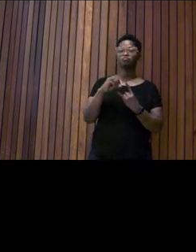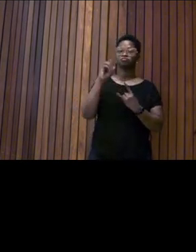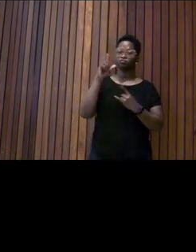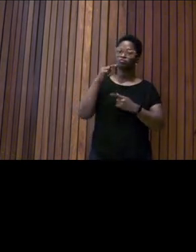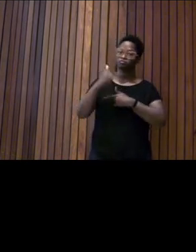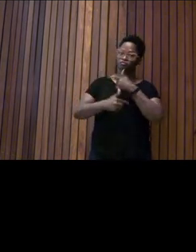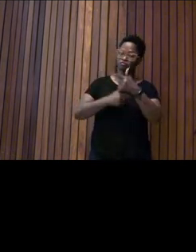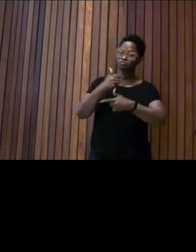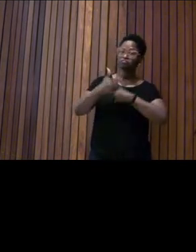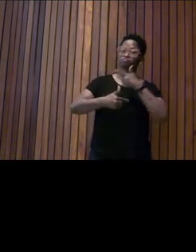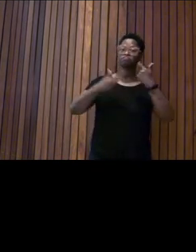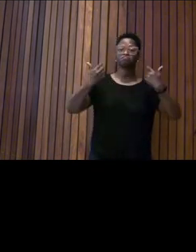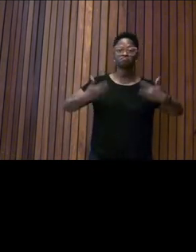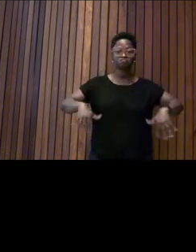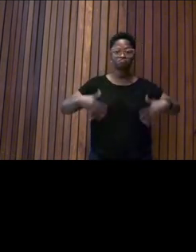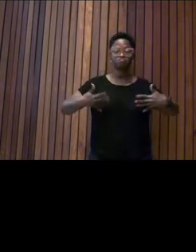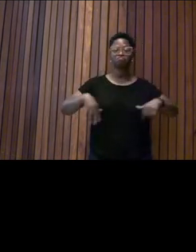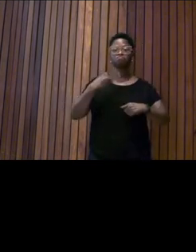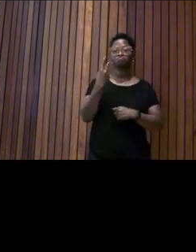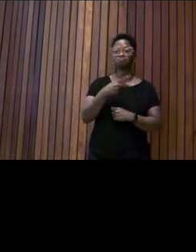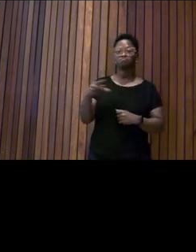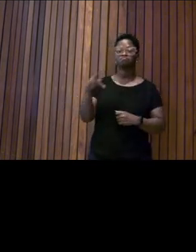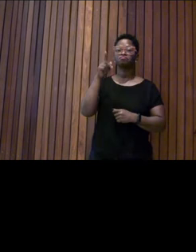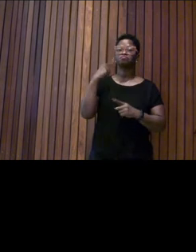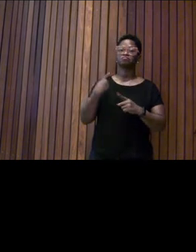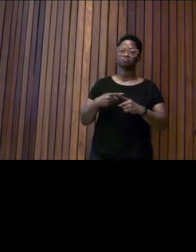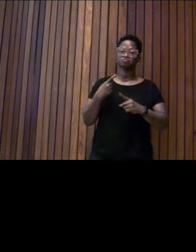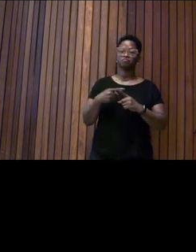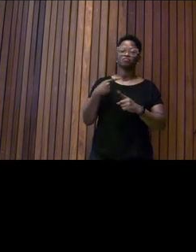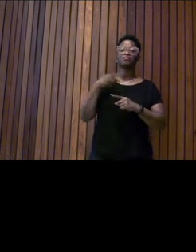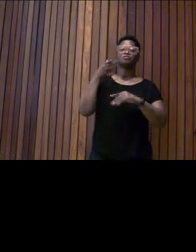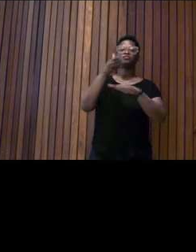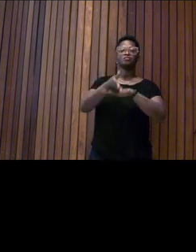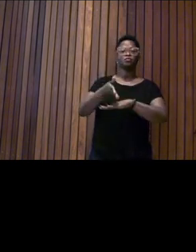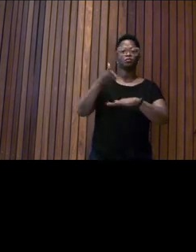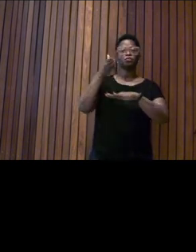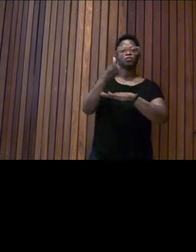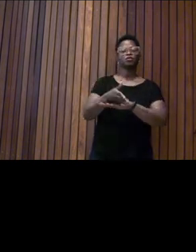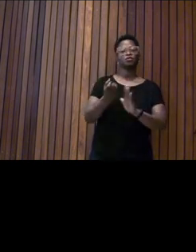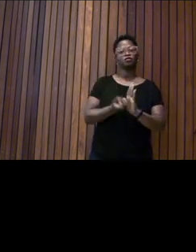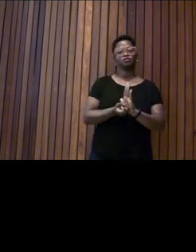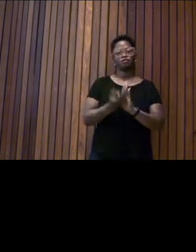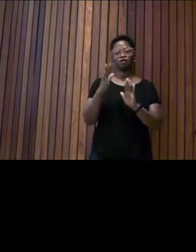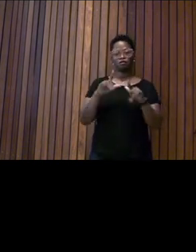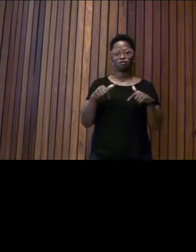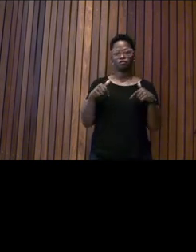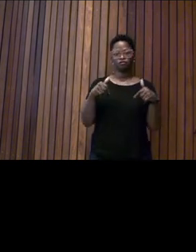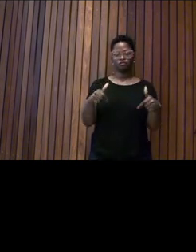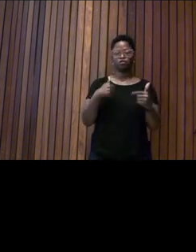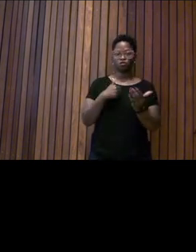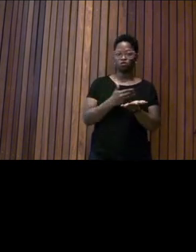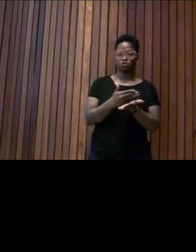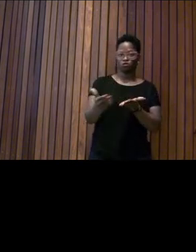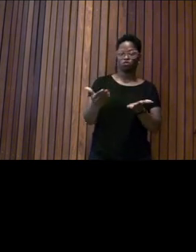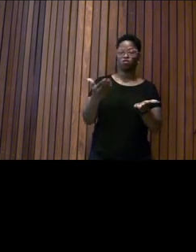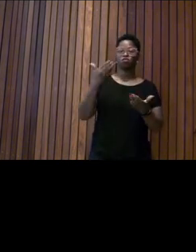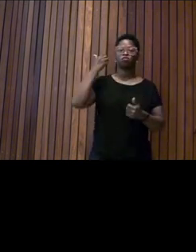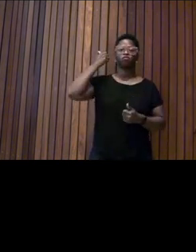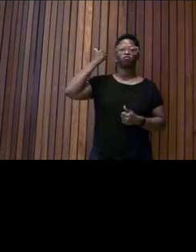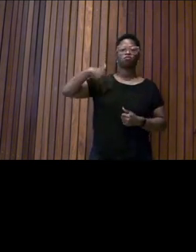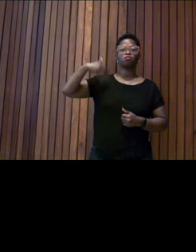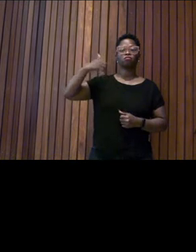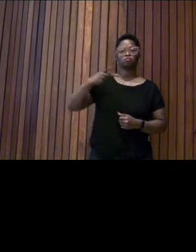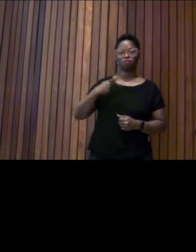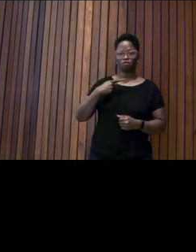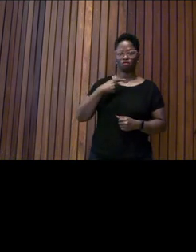bastante grande da Casa Oswaldo Cruz, né? Uma vez que inclui aí várias ações. Começar com uma autodescrição